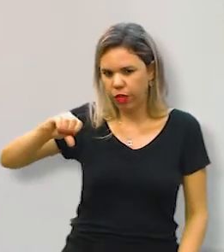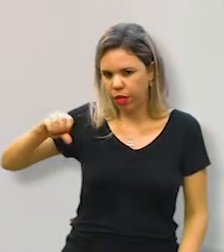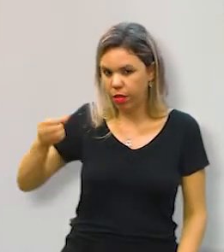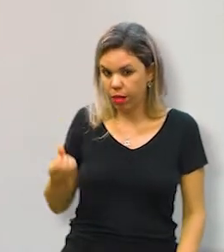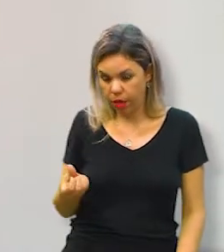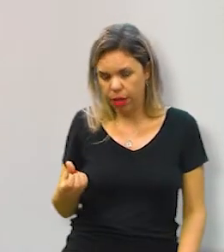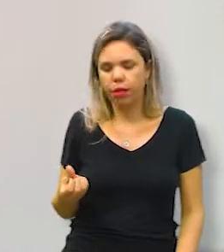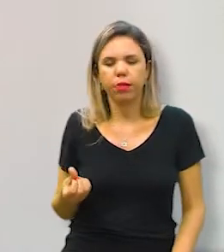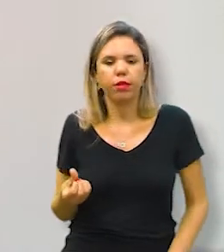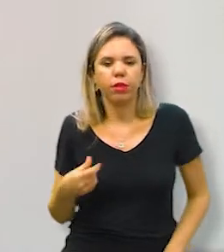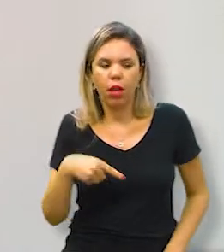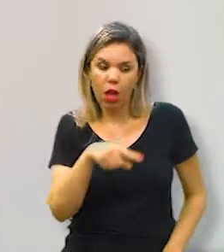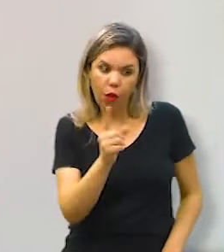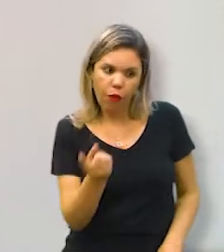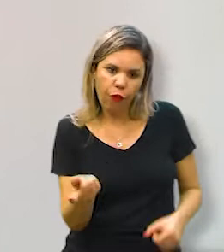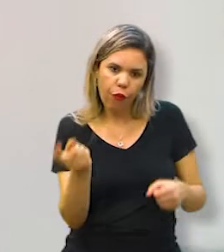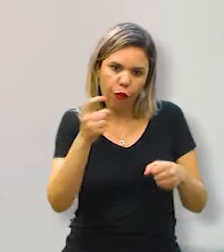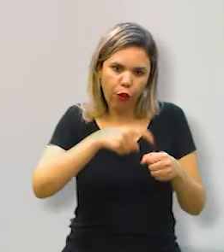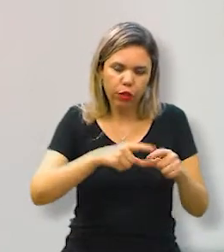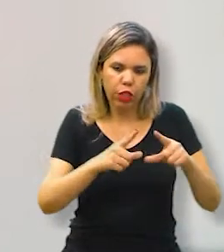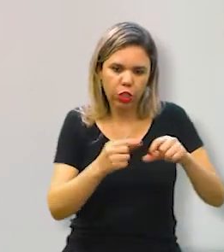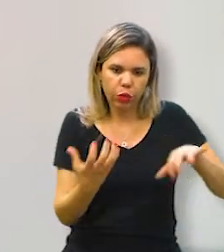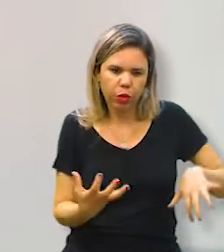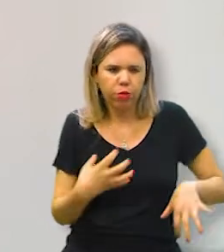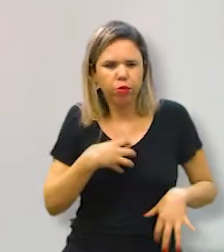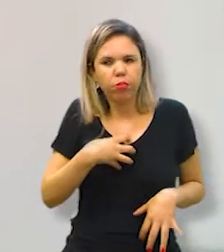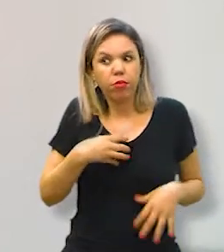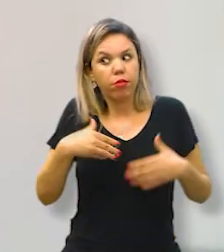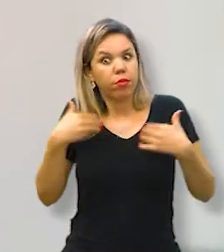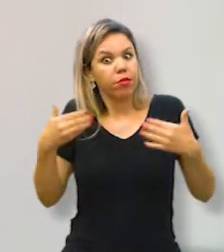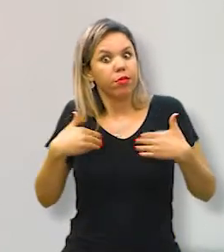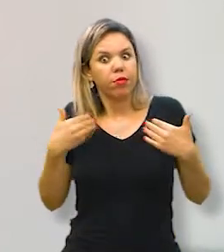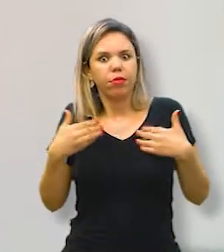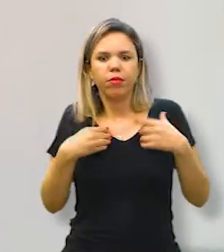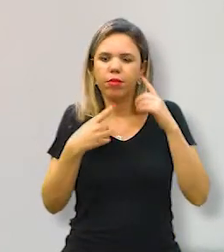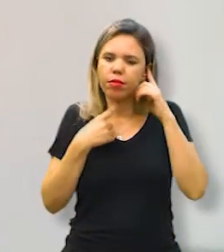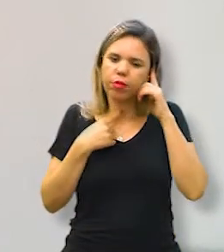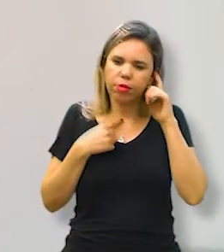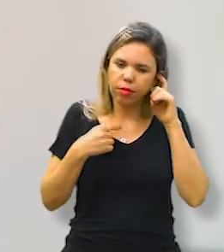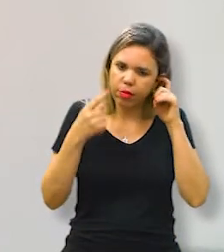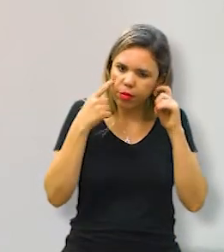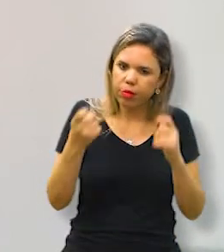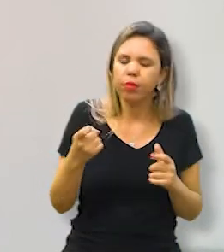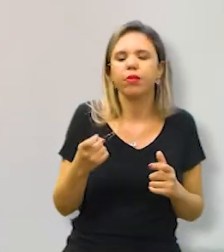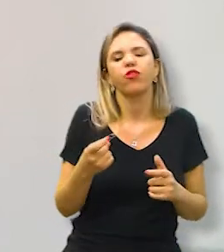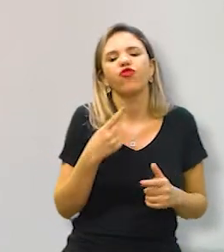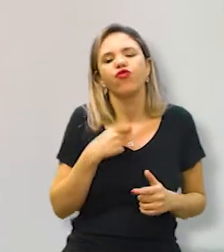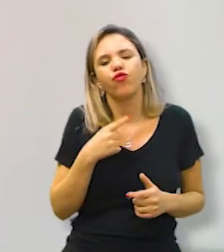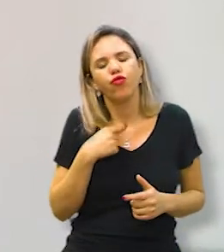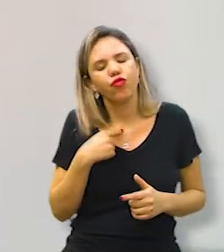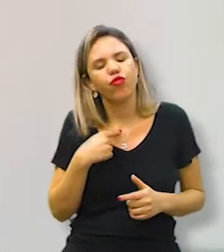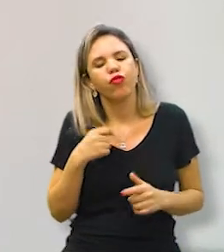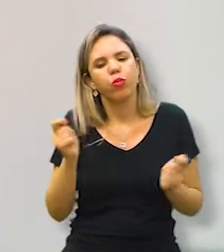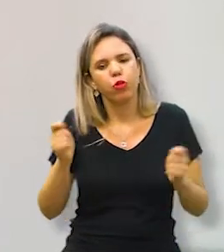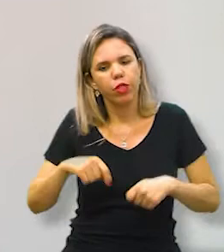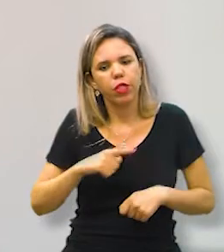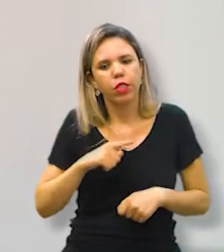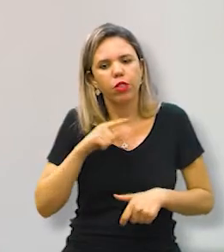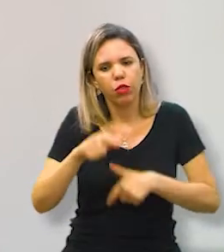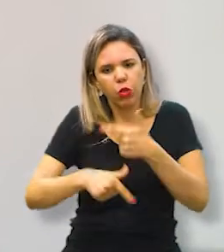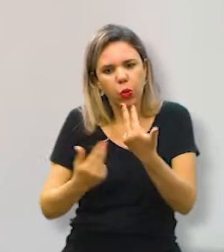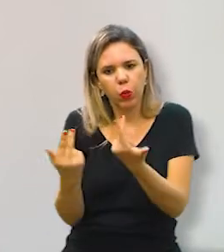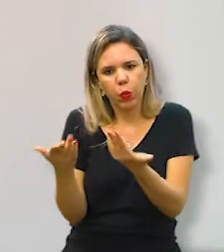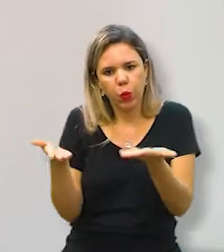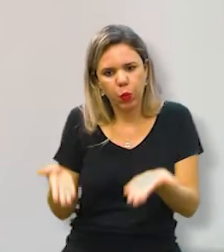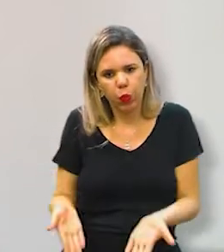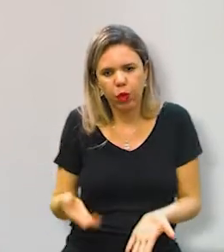1996. Quando eu voltei de lá, voltei muito entusiasmada e com muita vontade de poder ter um trabalho